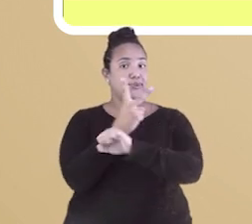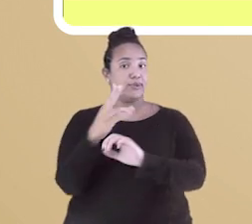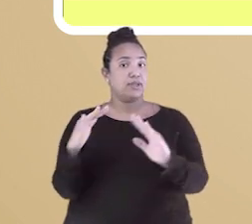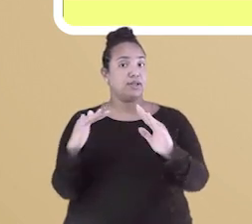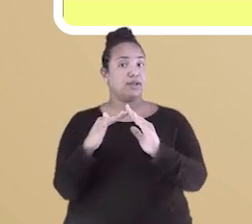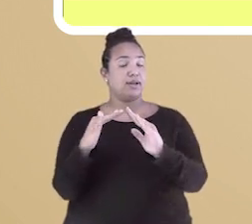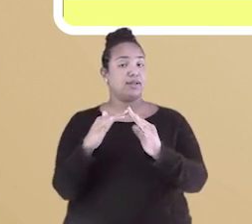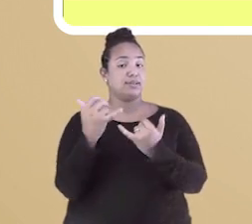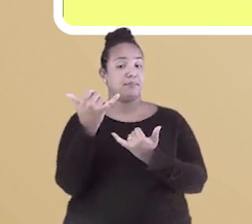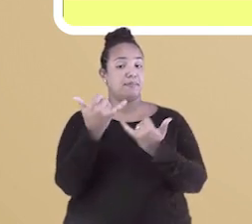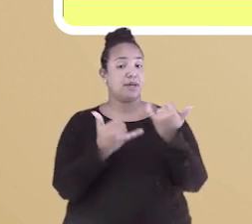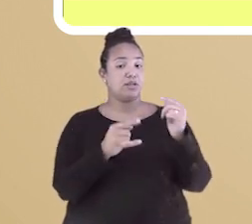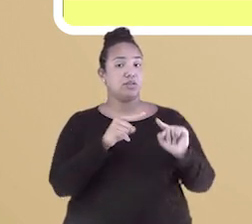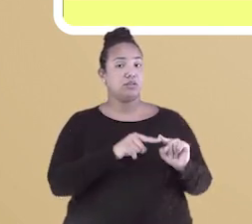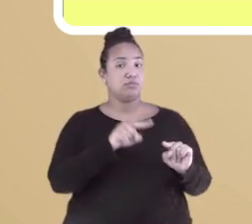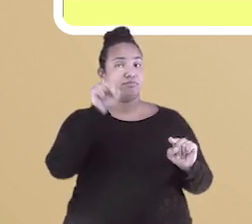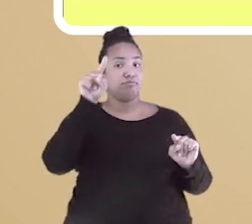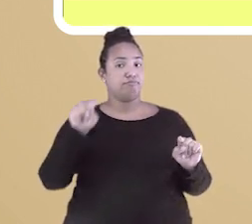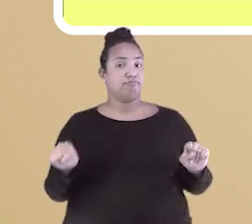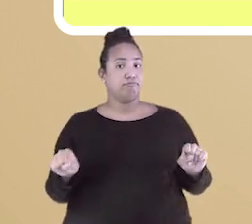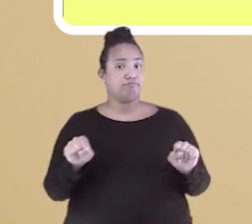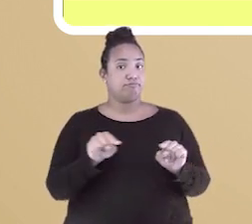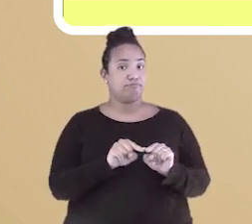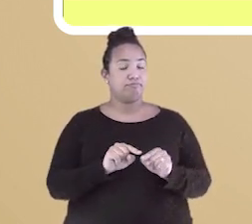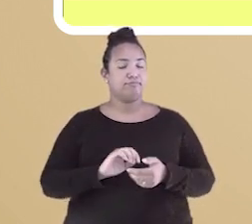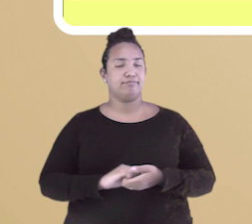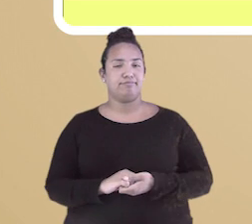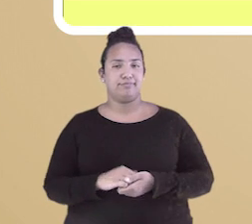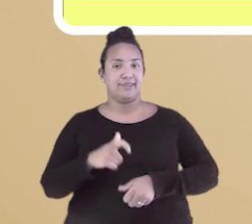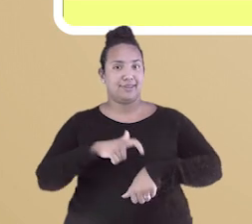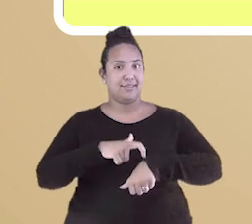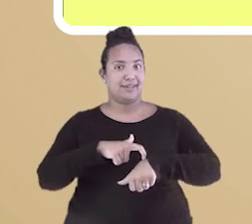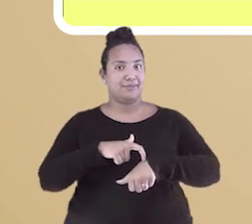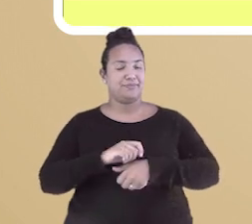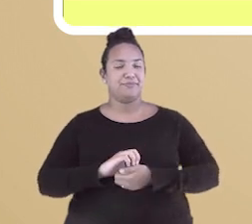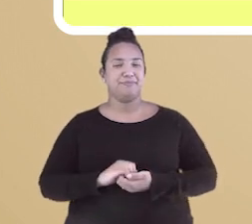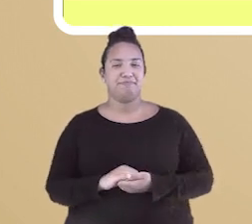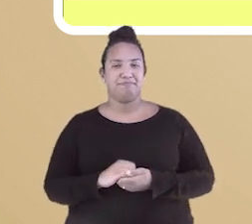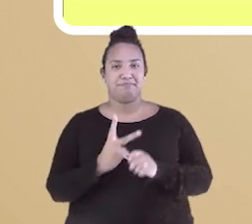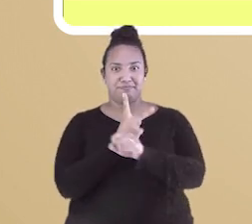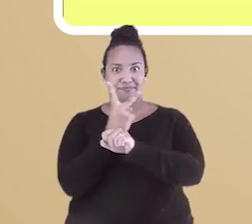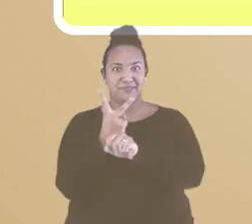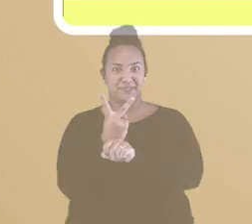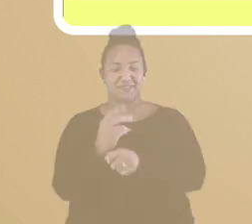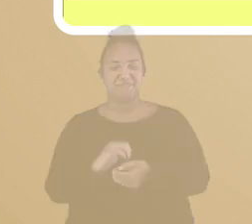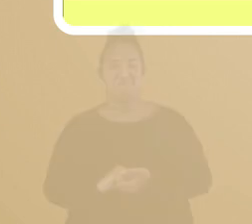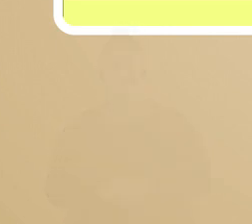se parece com um triângulo, valendo 15 segundos.